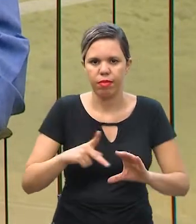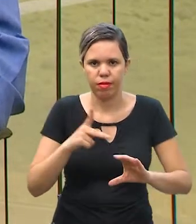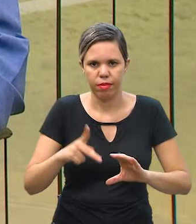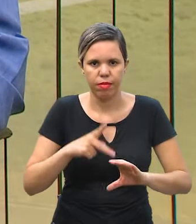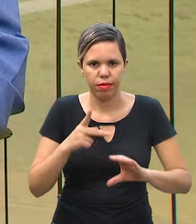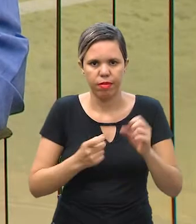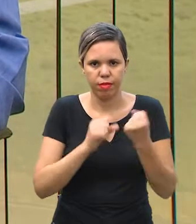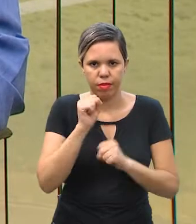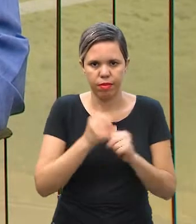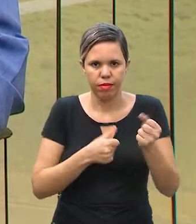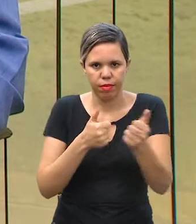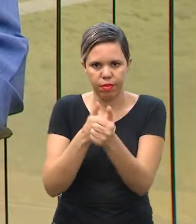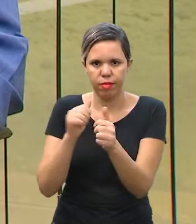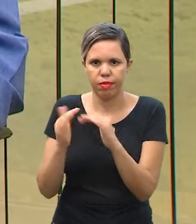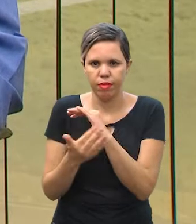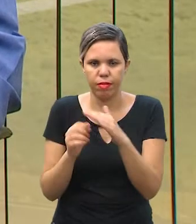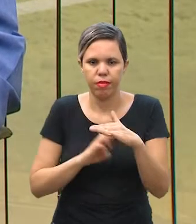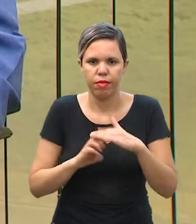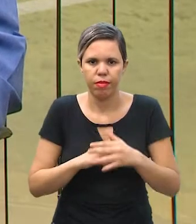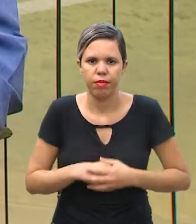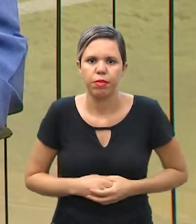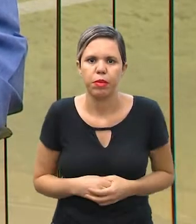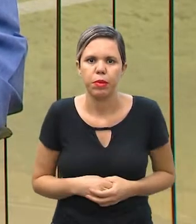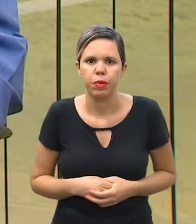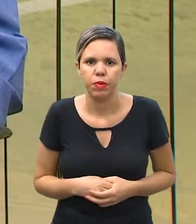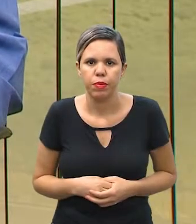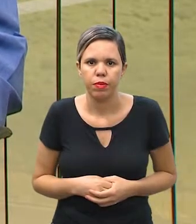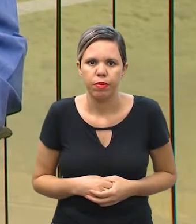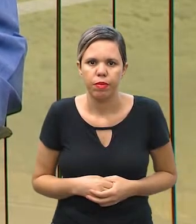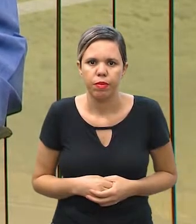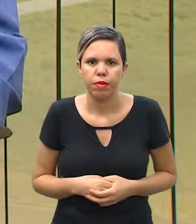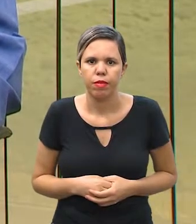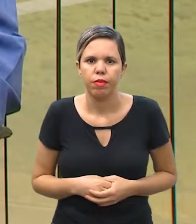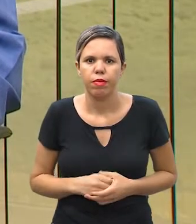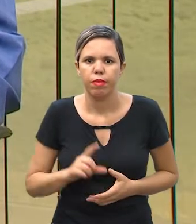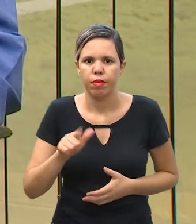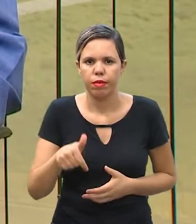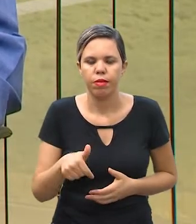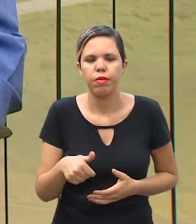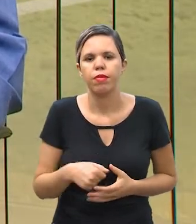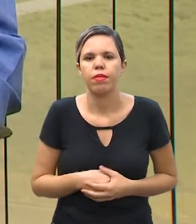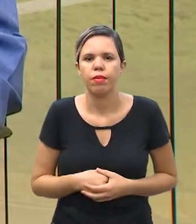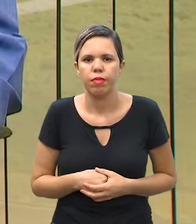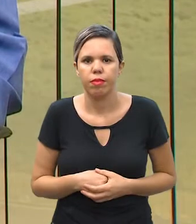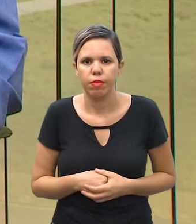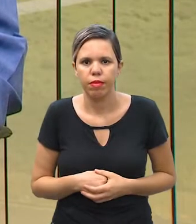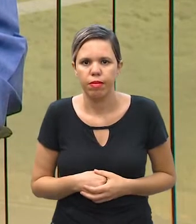em torno ali da empresa, e o Jardim Florence. Depois